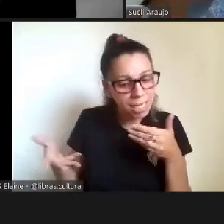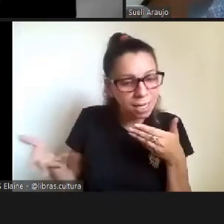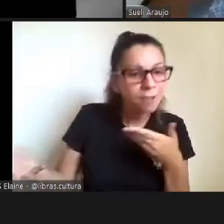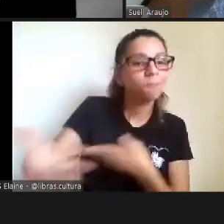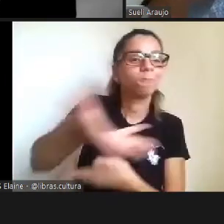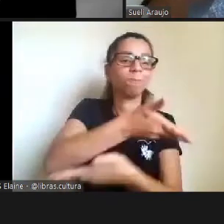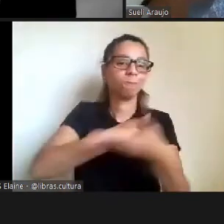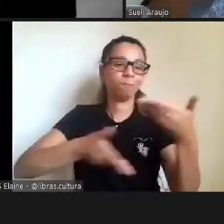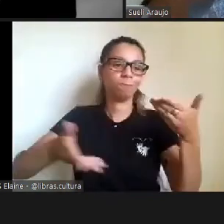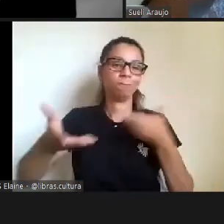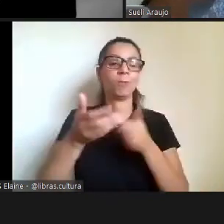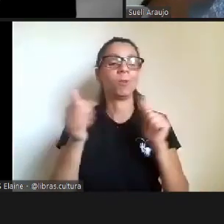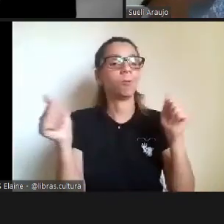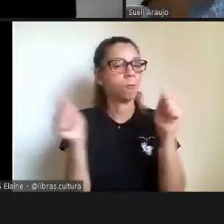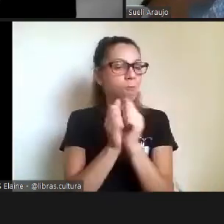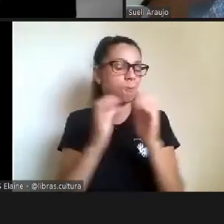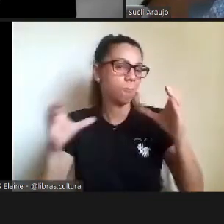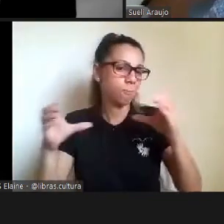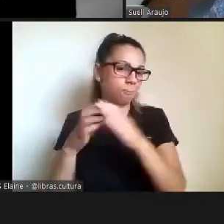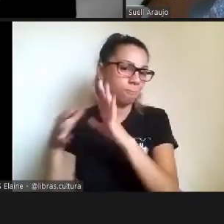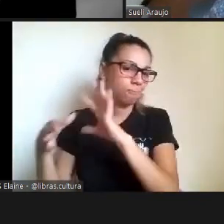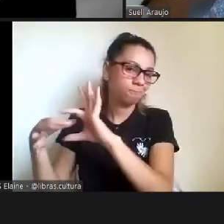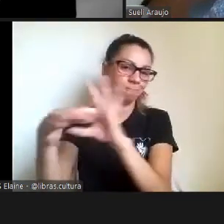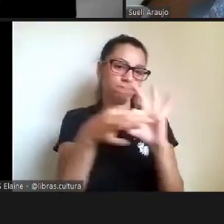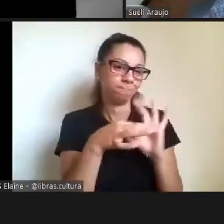compartilhar. Sempre é isso.